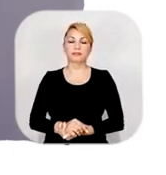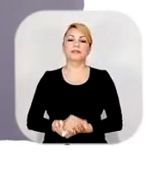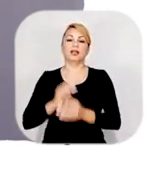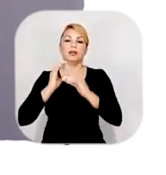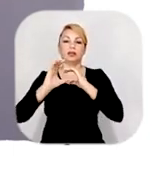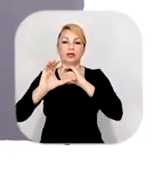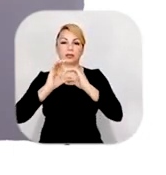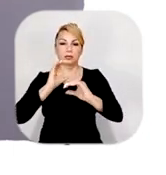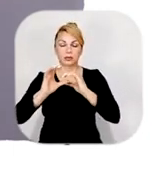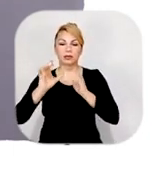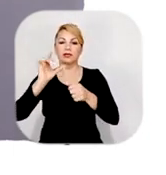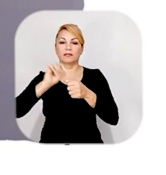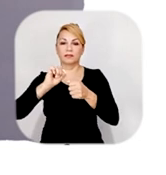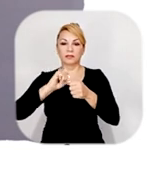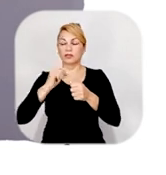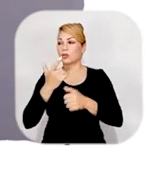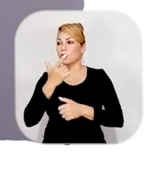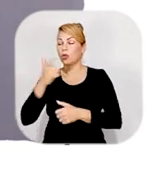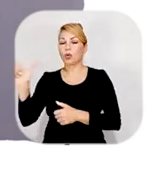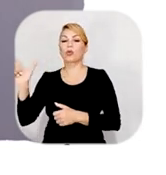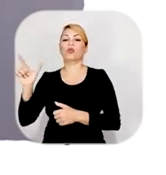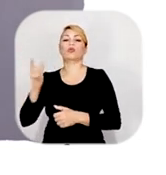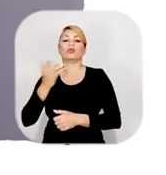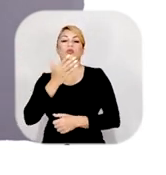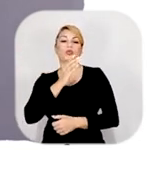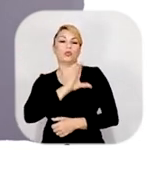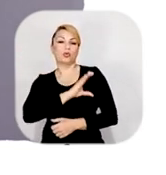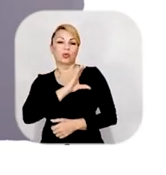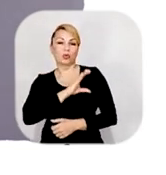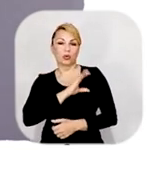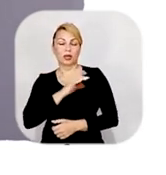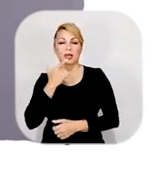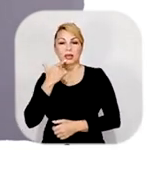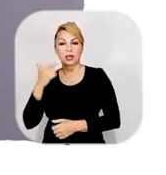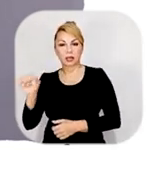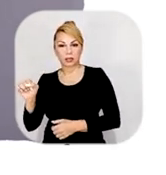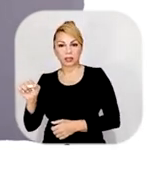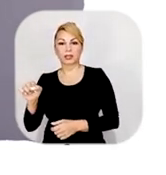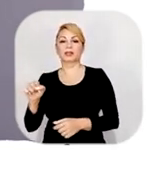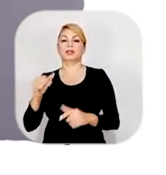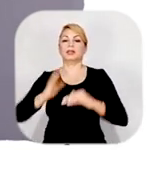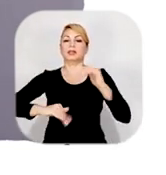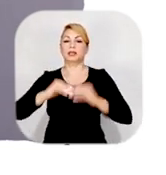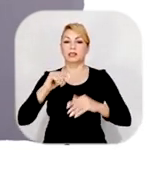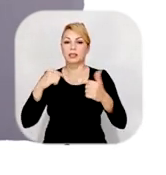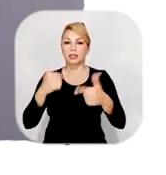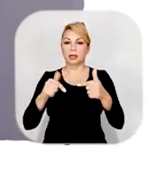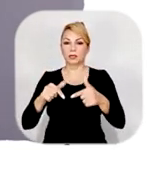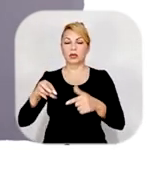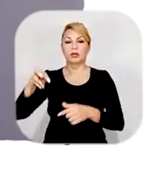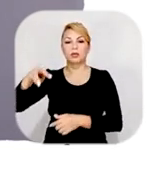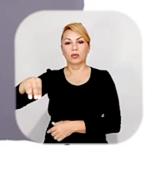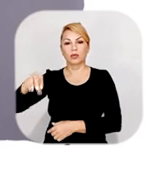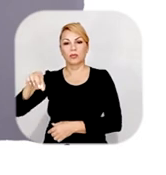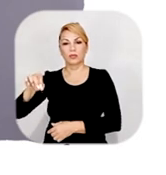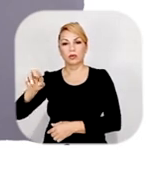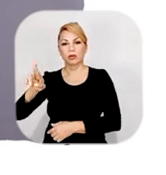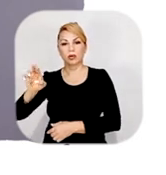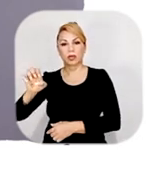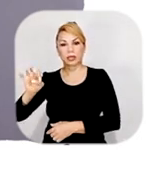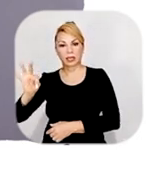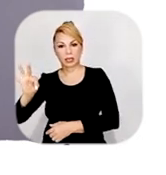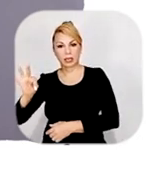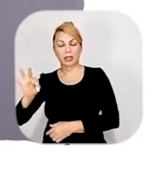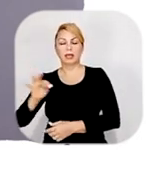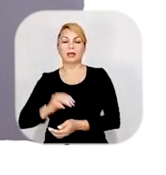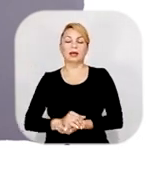musicais que foram feitas por um outro colega, um colega linguista que trabalhou com Moré, mas, enfim, até